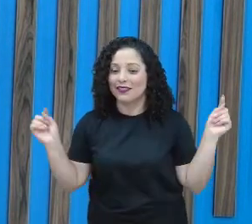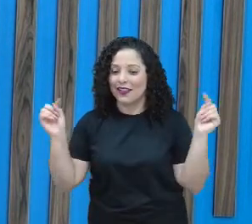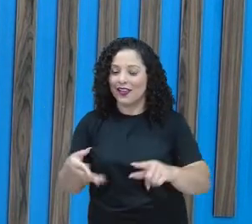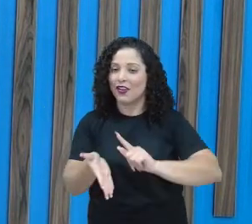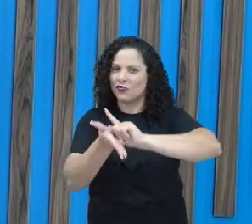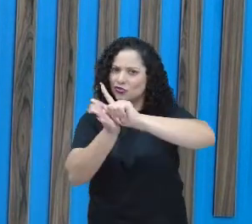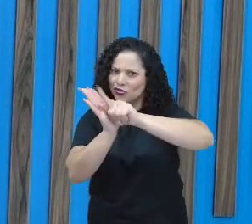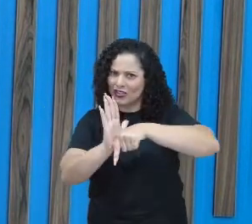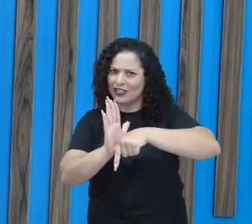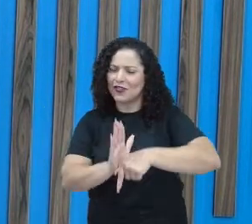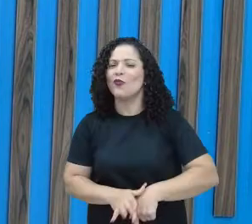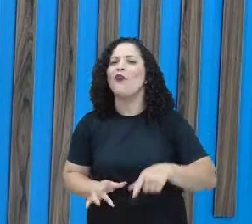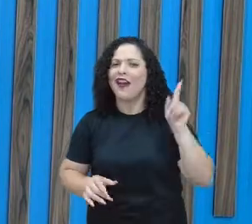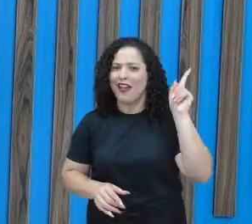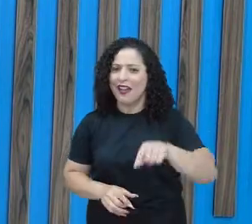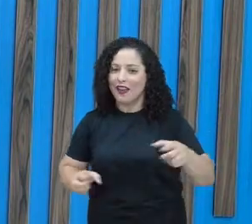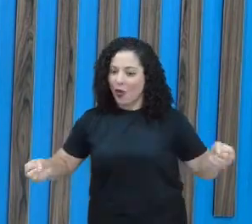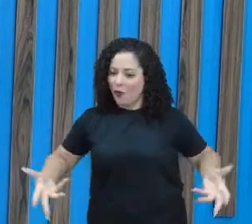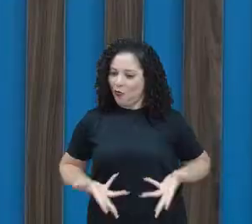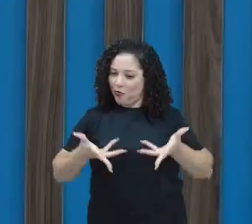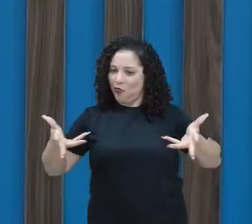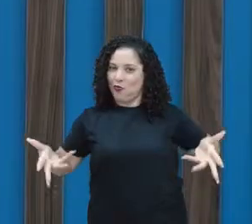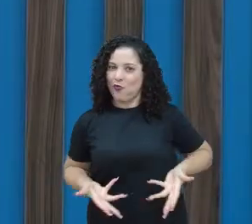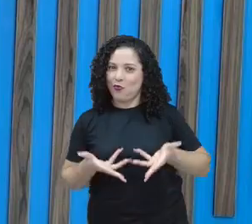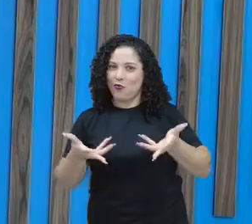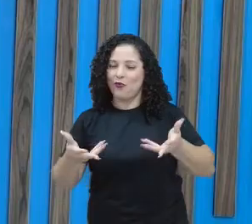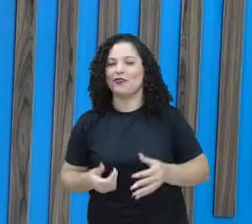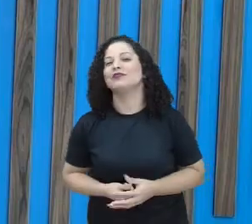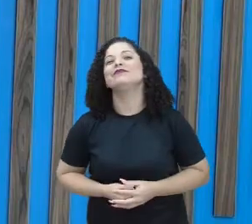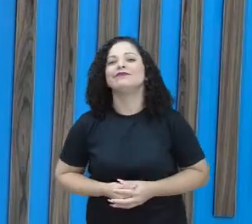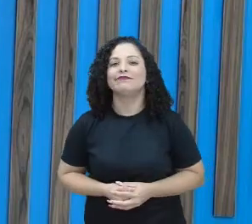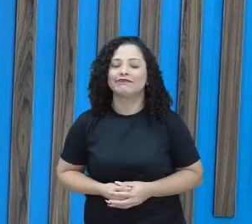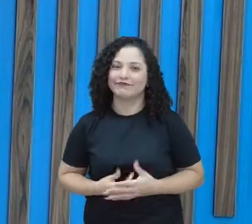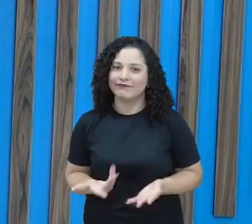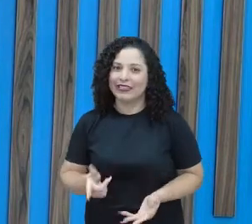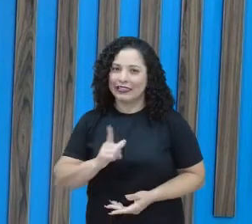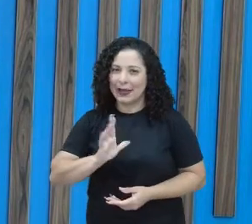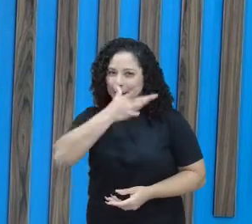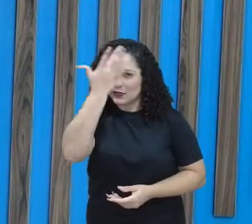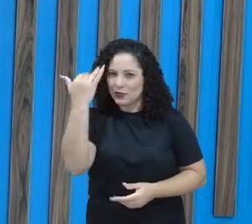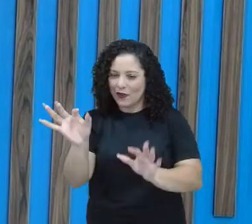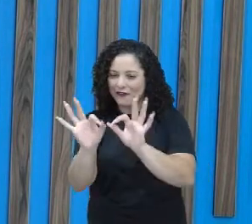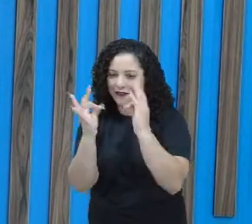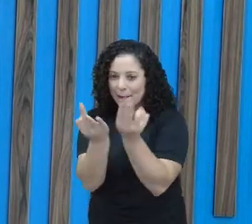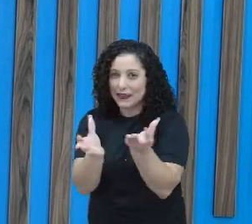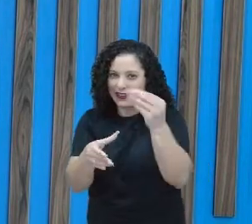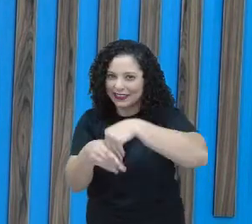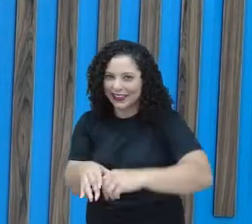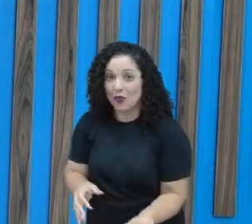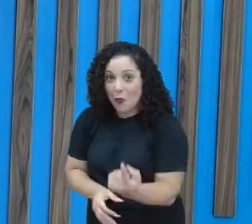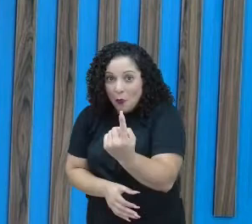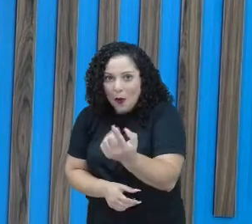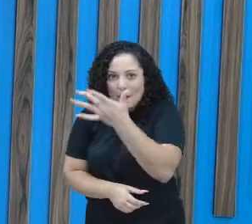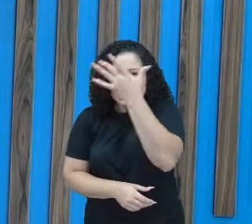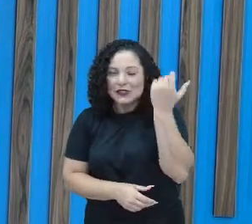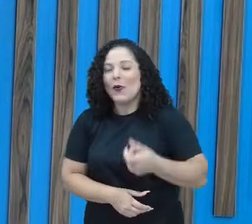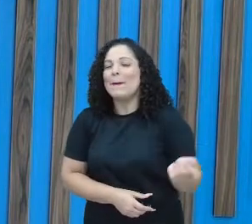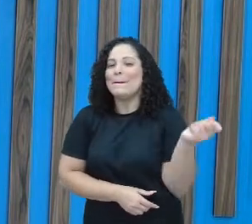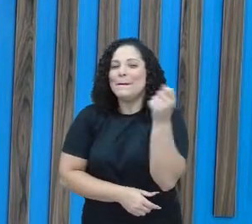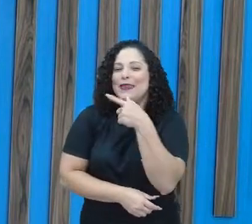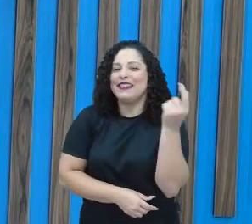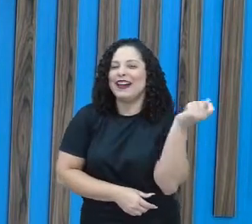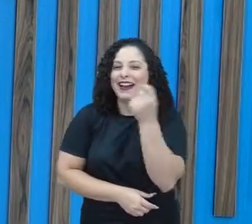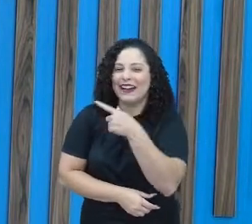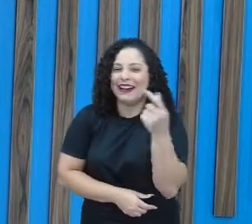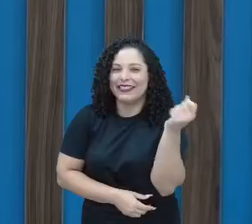que agrega, né? Muito. Quem não tem aquele piadista da família? Quem não tem? E essa quem não pessoa tem sempre também, aproxima, né?